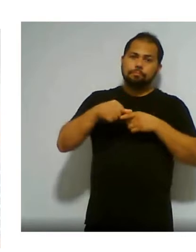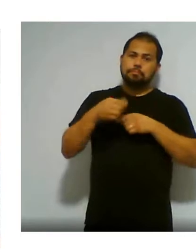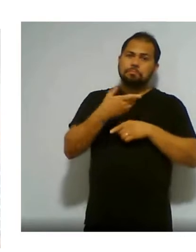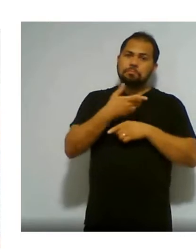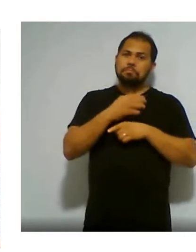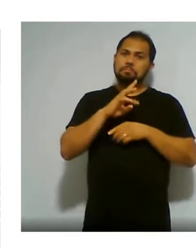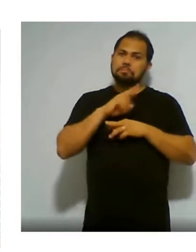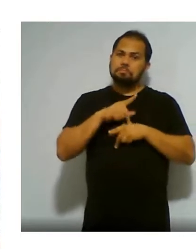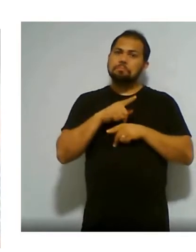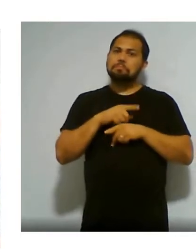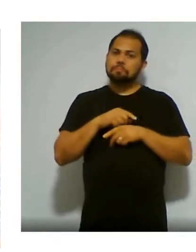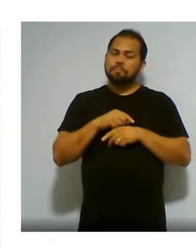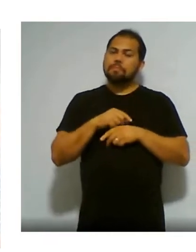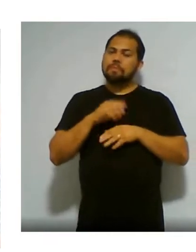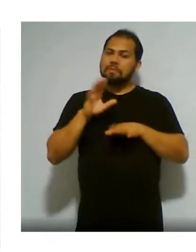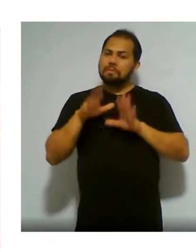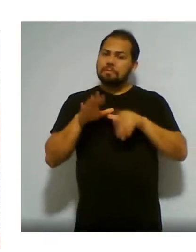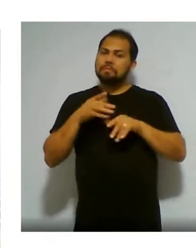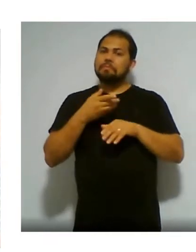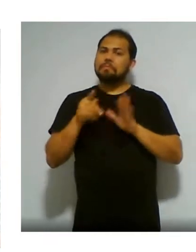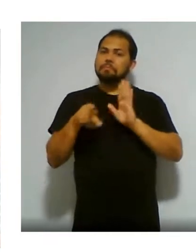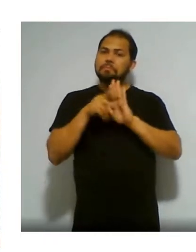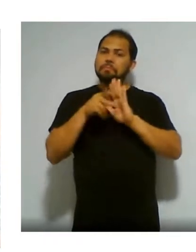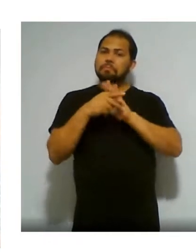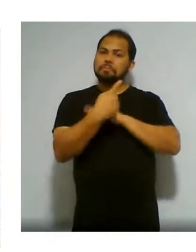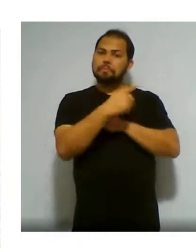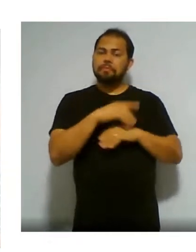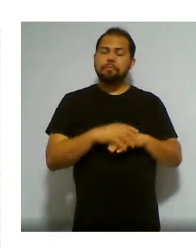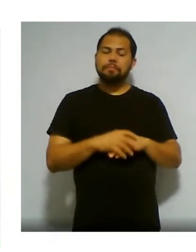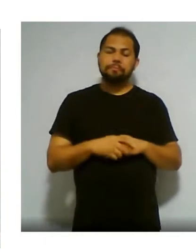um tipo de dissipador bem específico. Né?